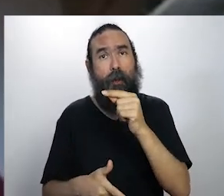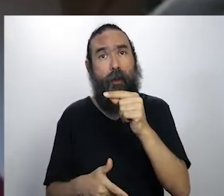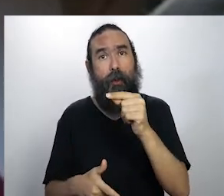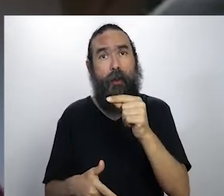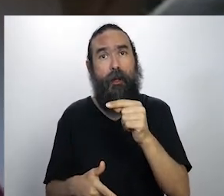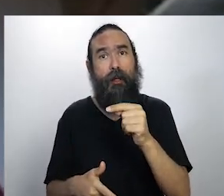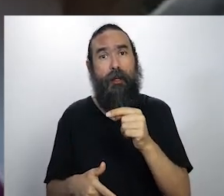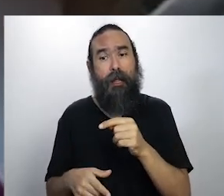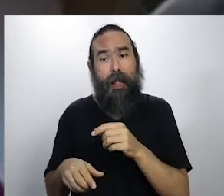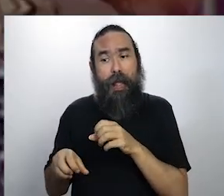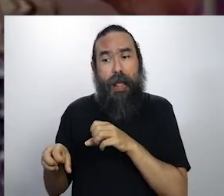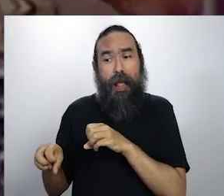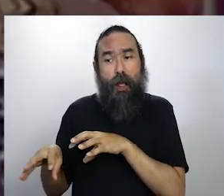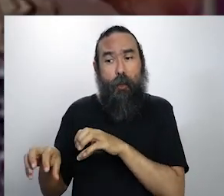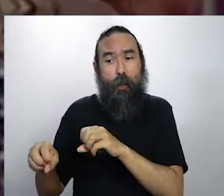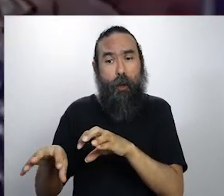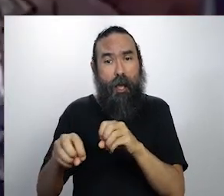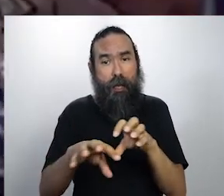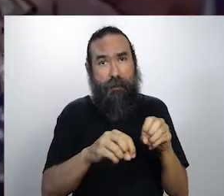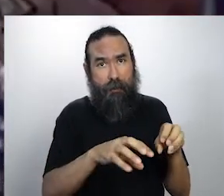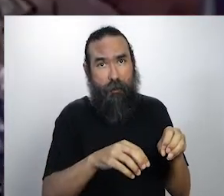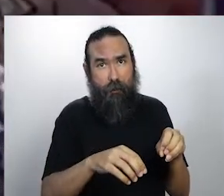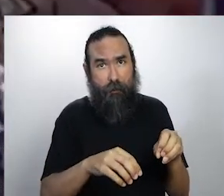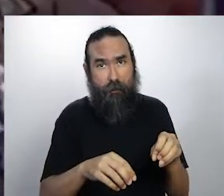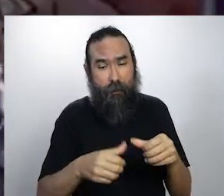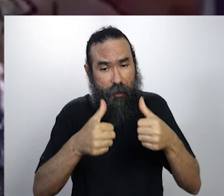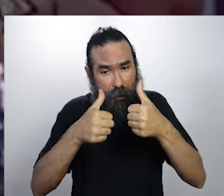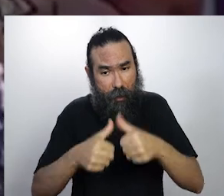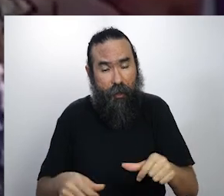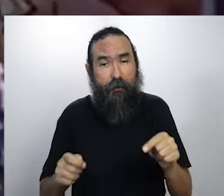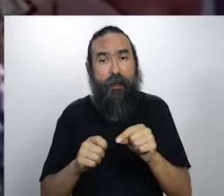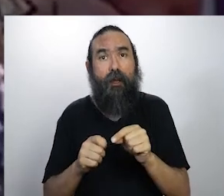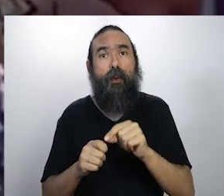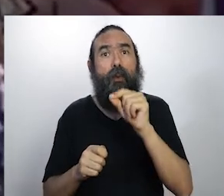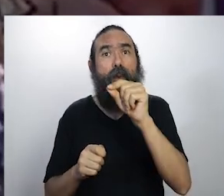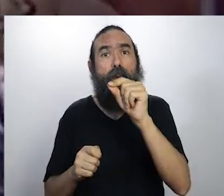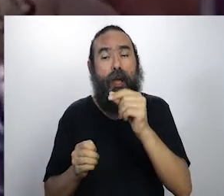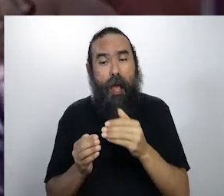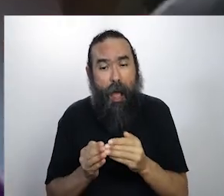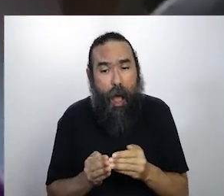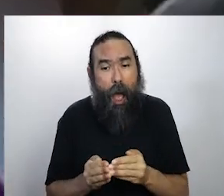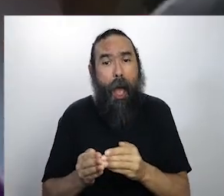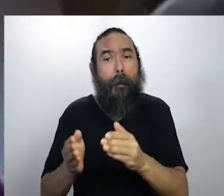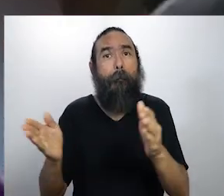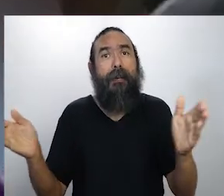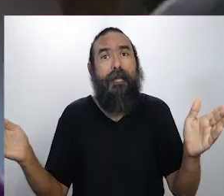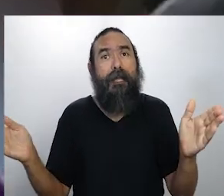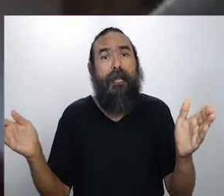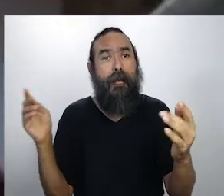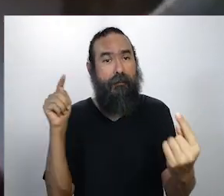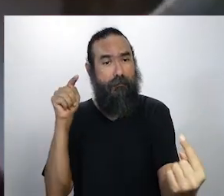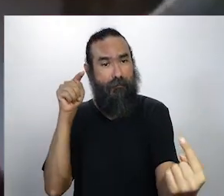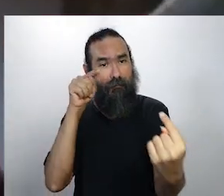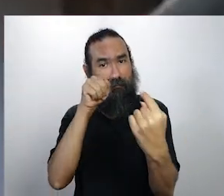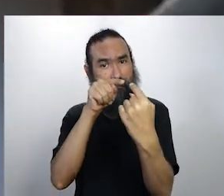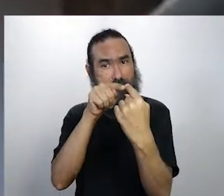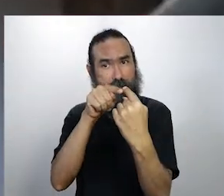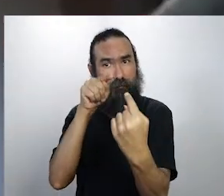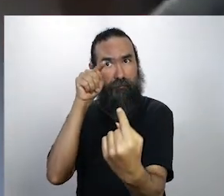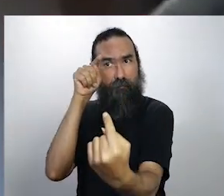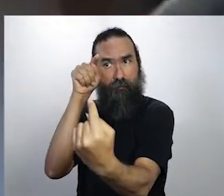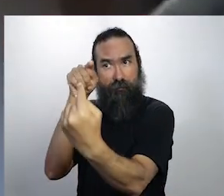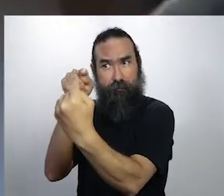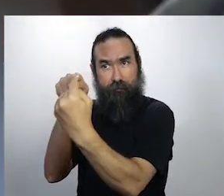educativo vem fazendo, né? Que é de abrir esses canais de escutas com os